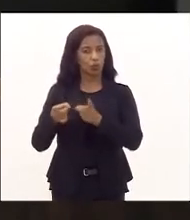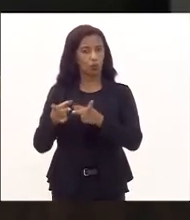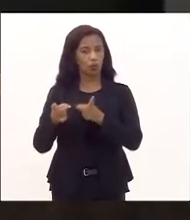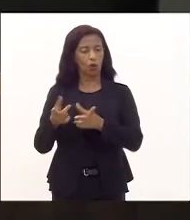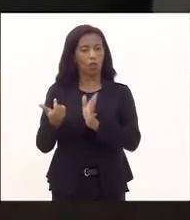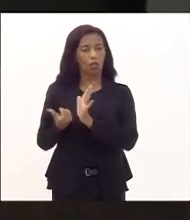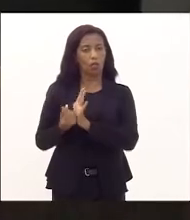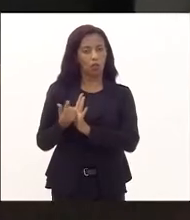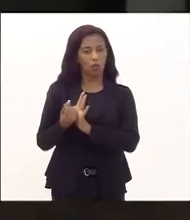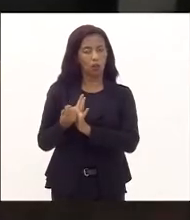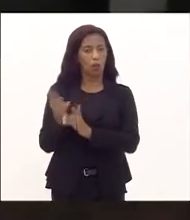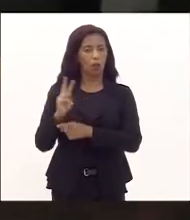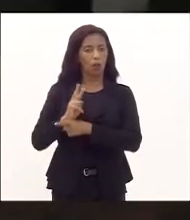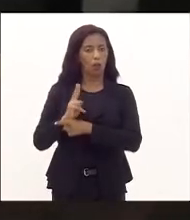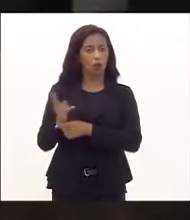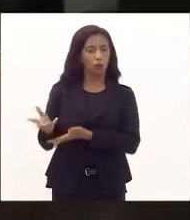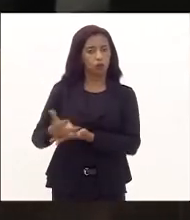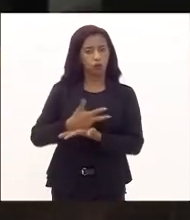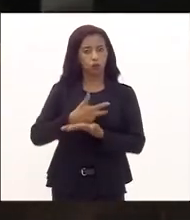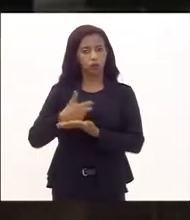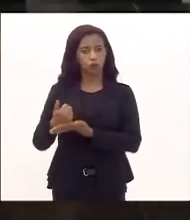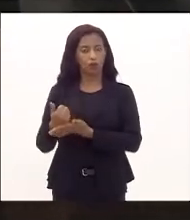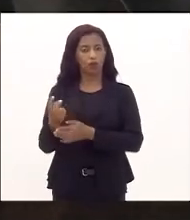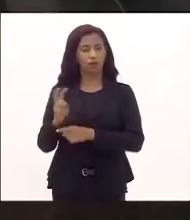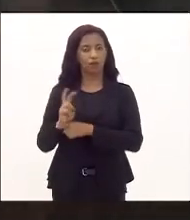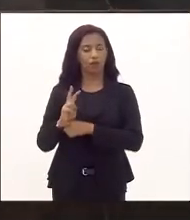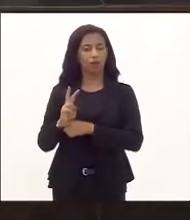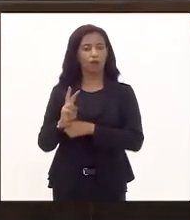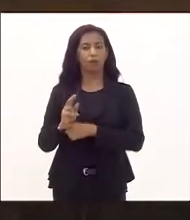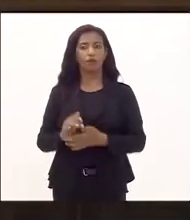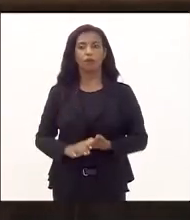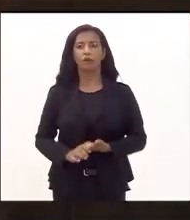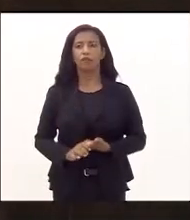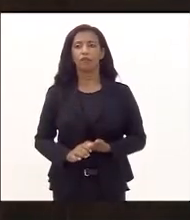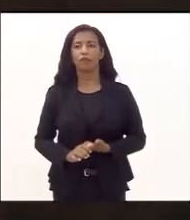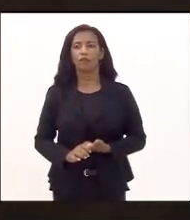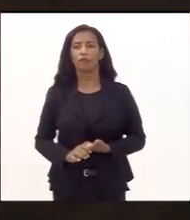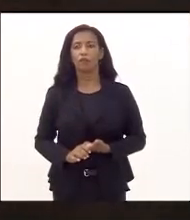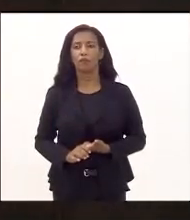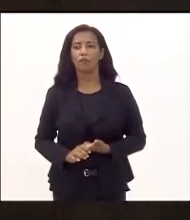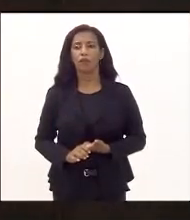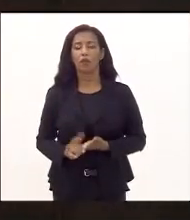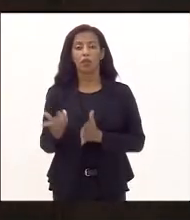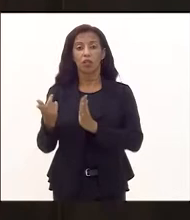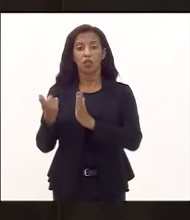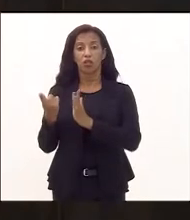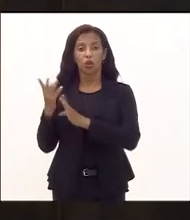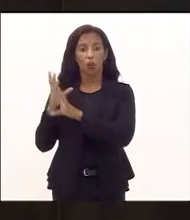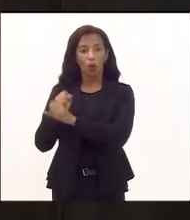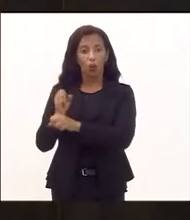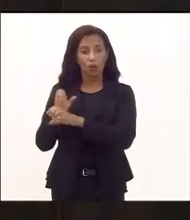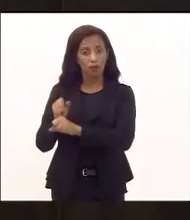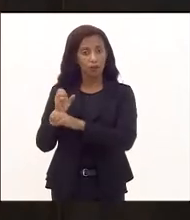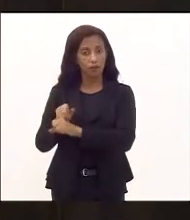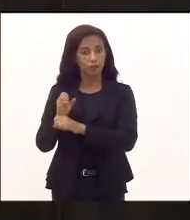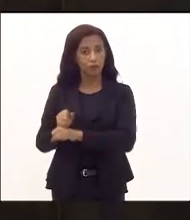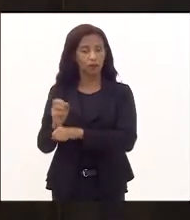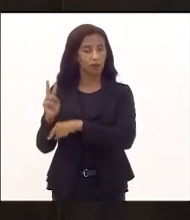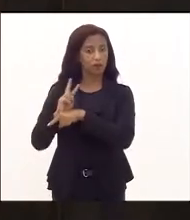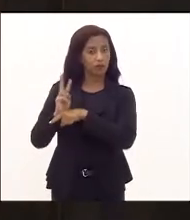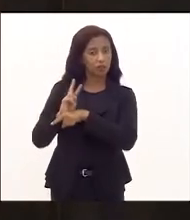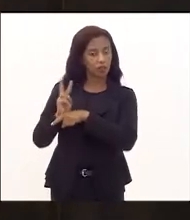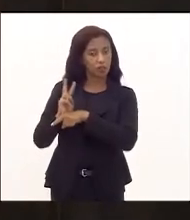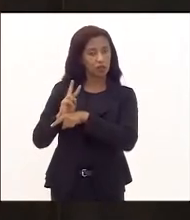de Tributação, Controle e Arrecadação Estadual e Fiscalização de Tributos Estaduais e de Orçamento, Finanças,